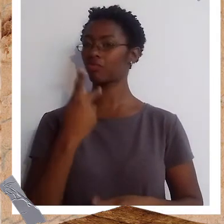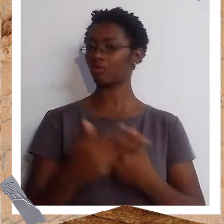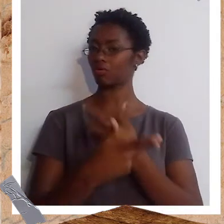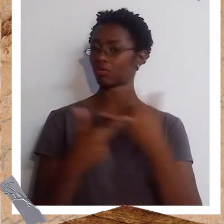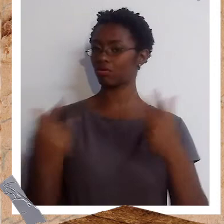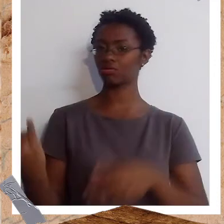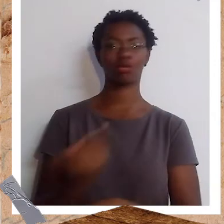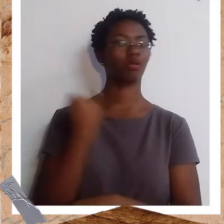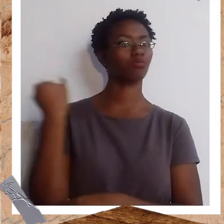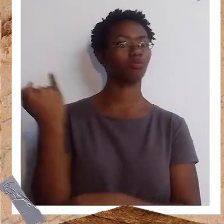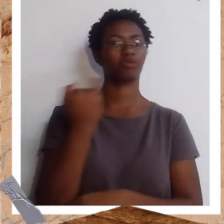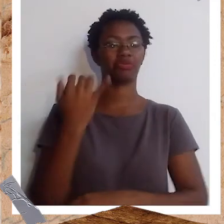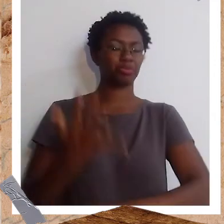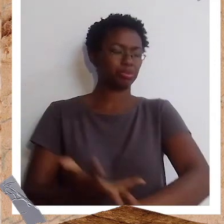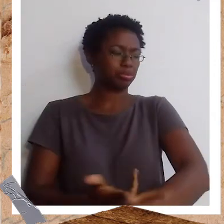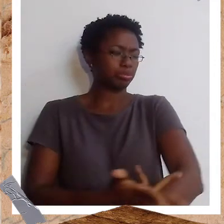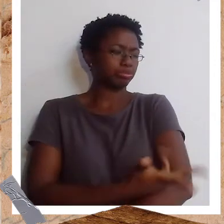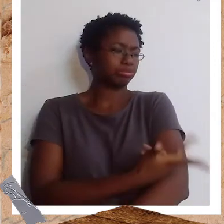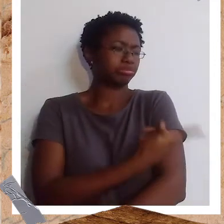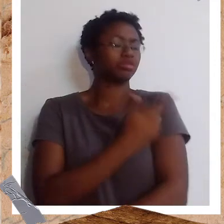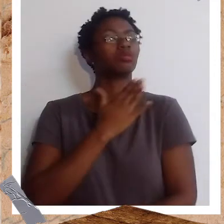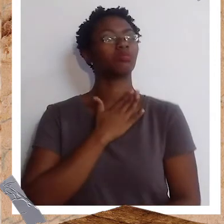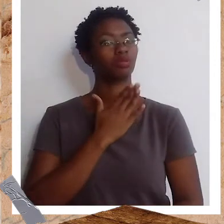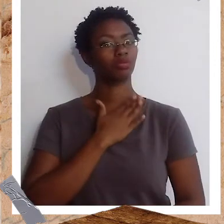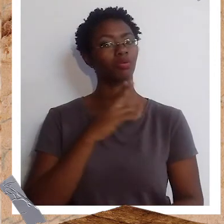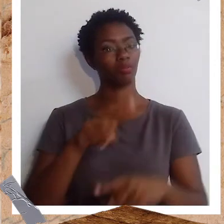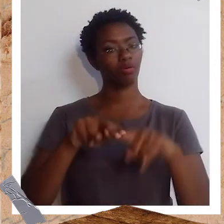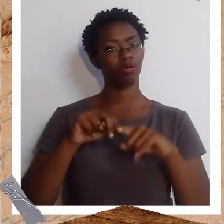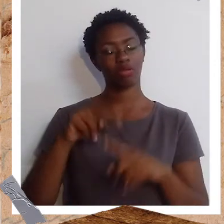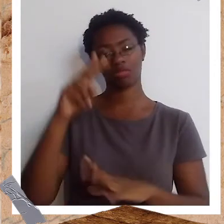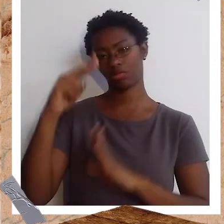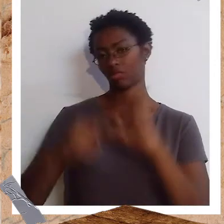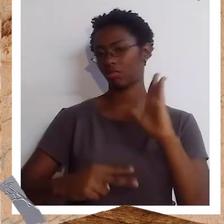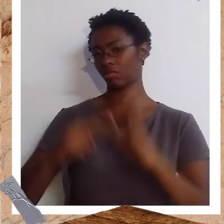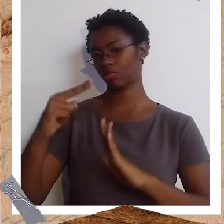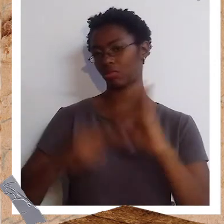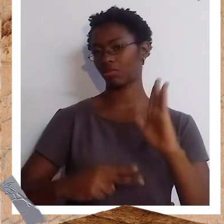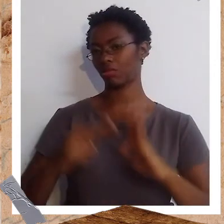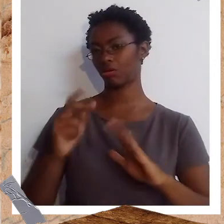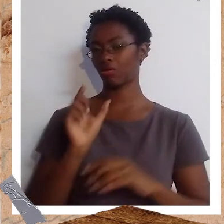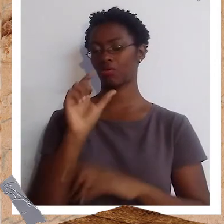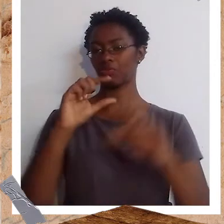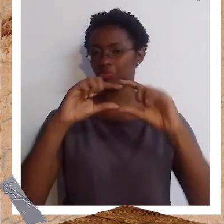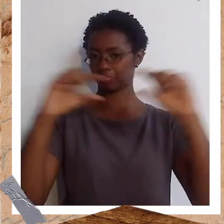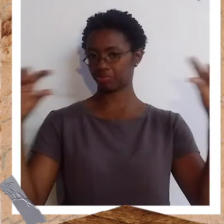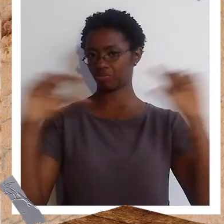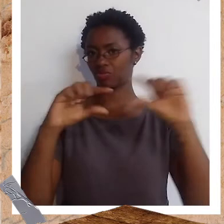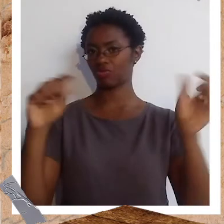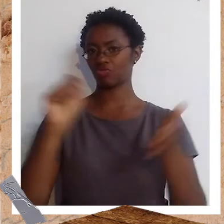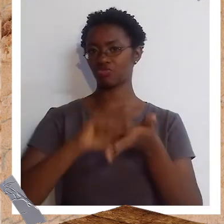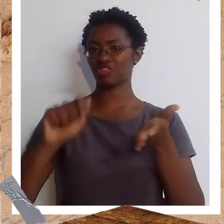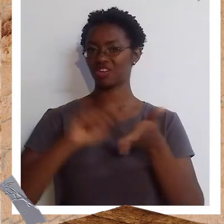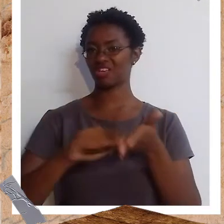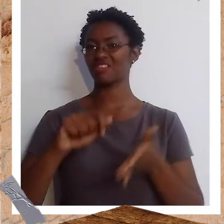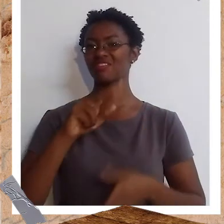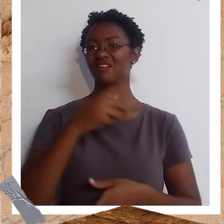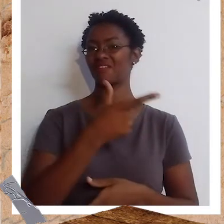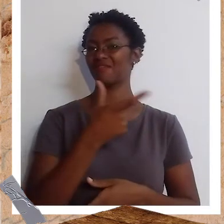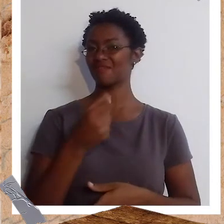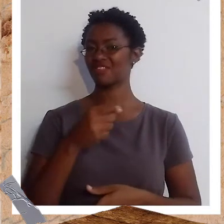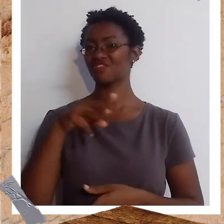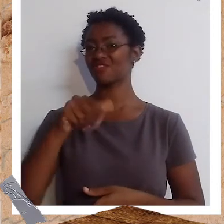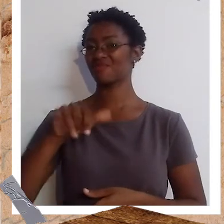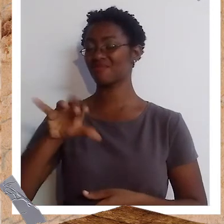foi assim de muita emoção para mim, porque você leu um trecho, né, escrito num dia 20 de maio, que é o dia